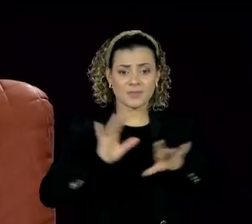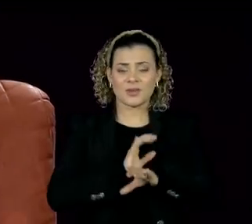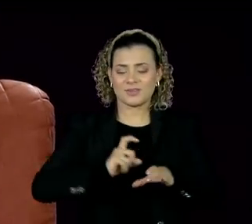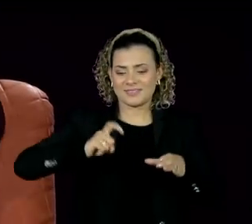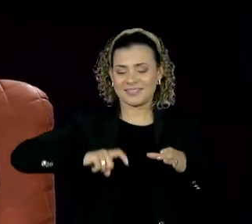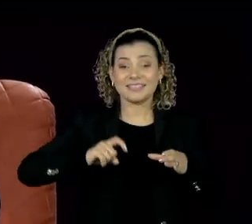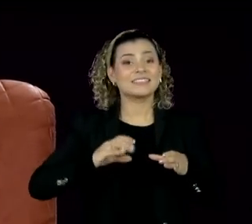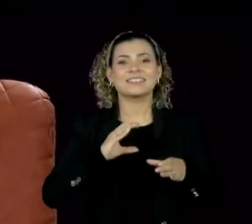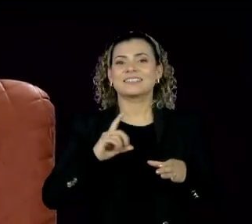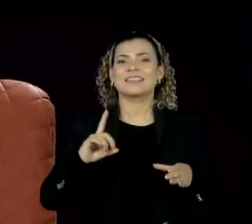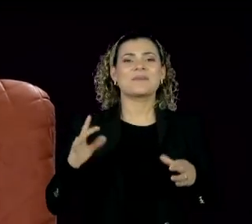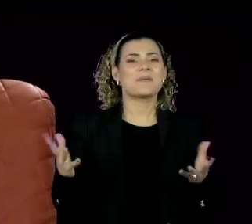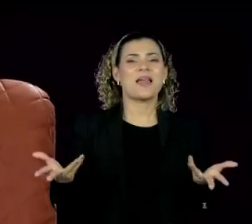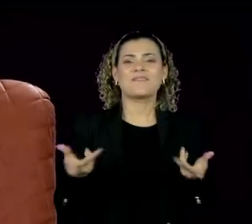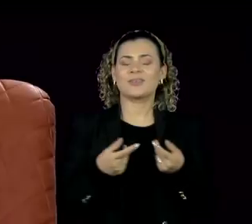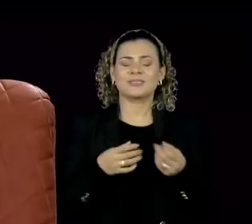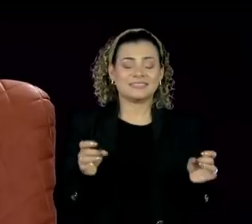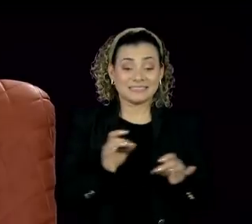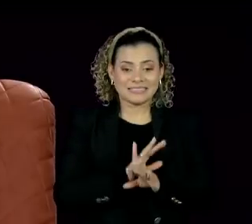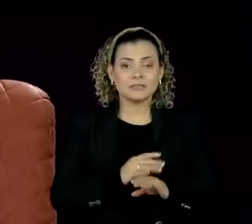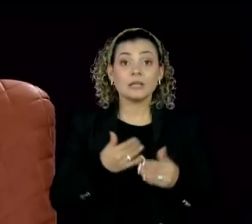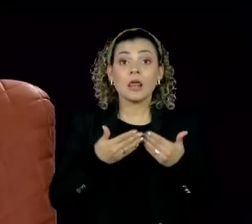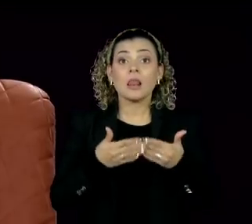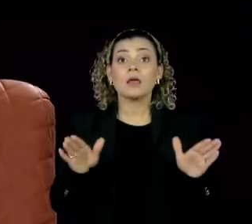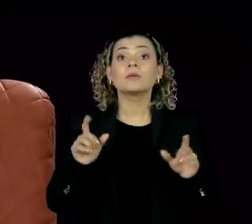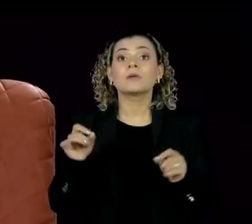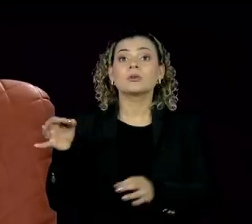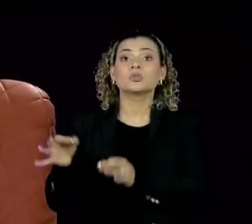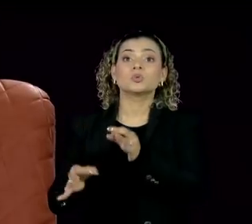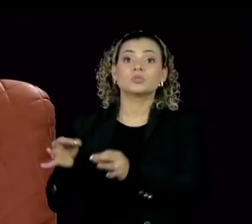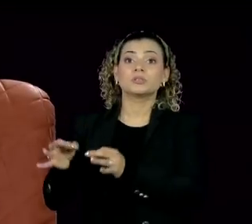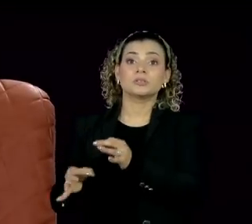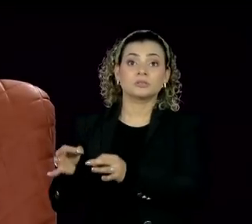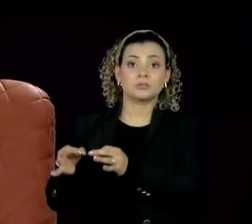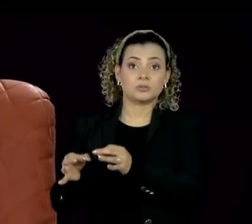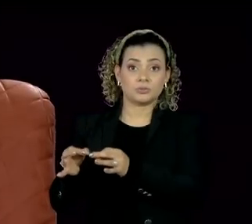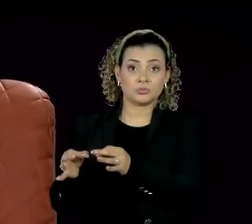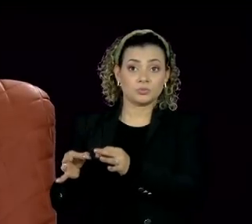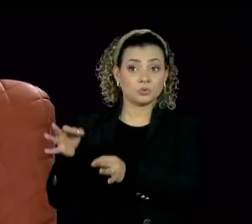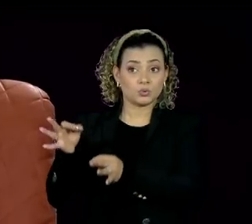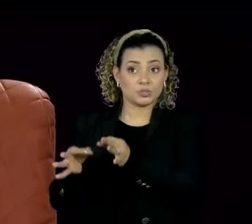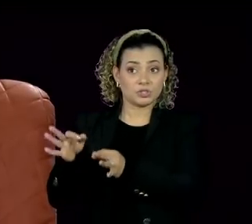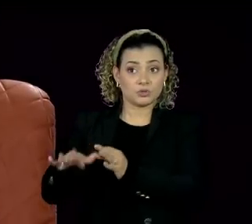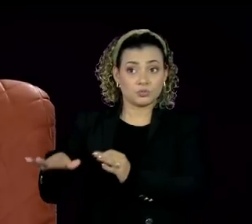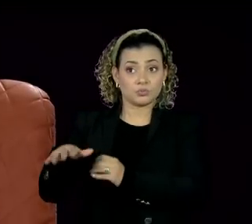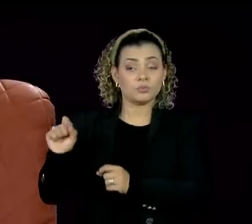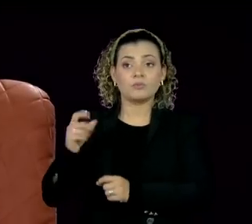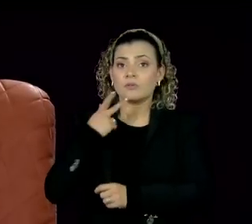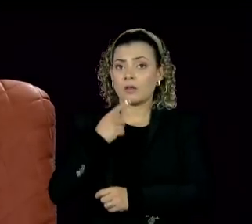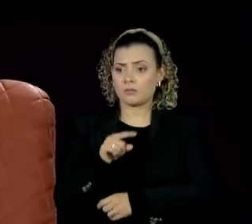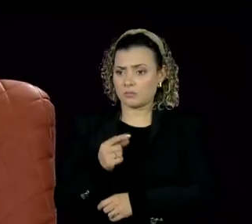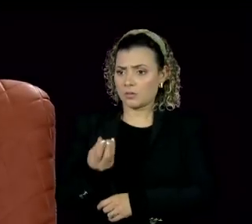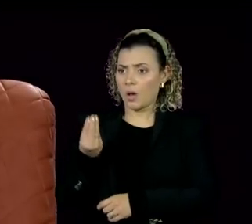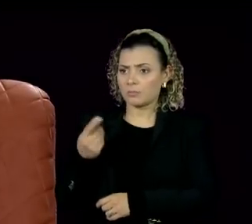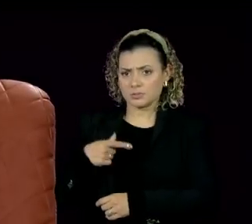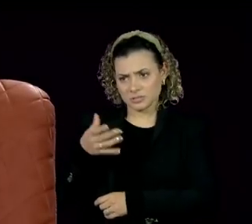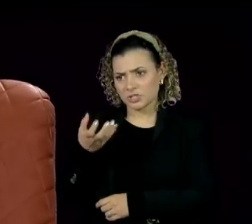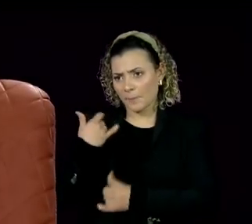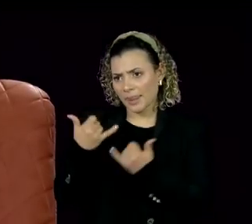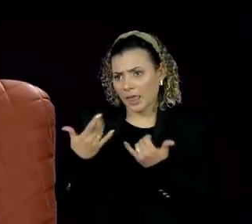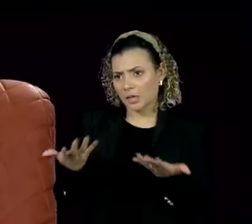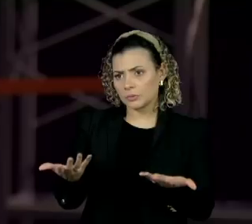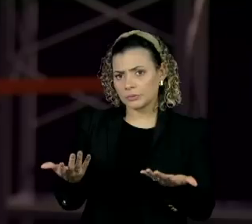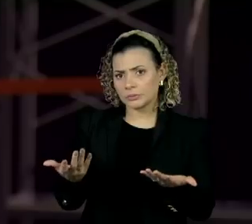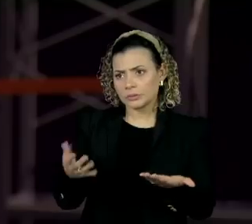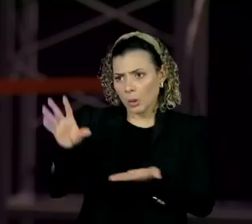lindo, maravilhoso, tarará. Na hora de lançar, o jurídico da gravadora falou, olha, vocês estão brincando com a gente,